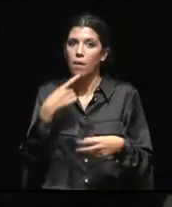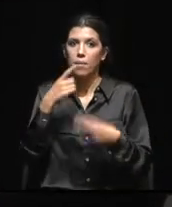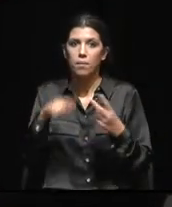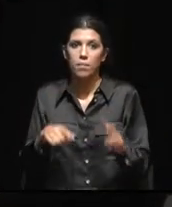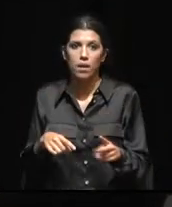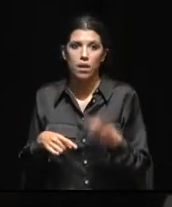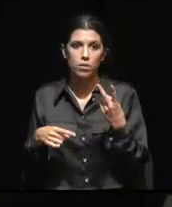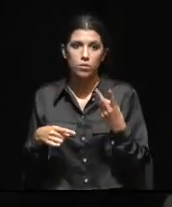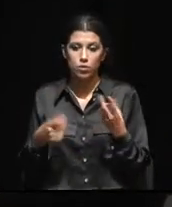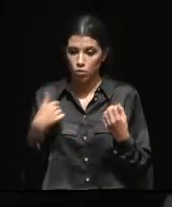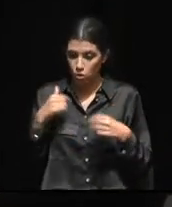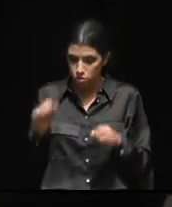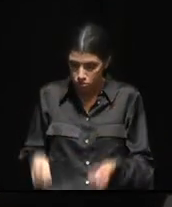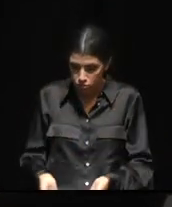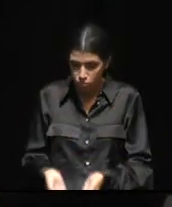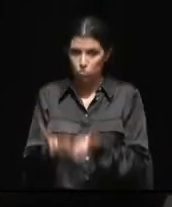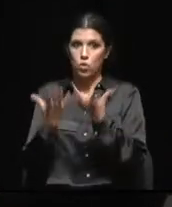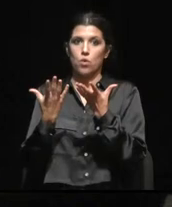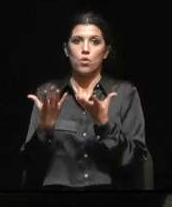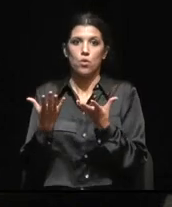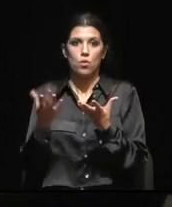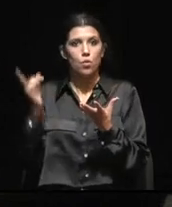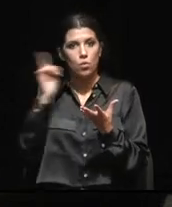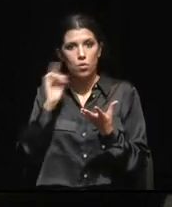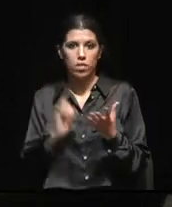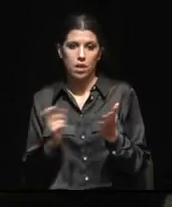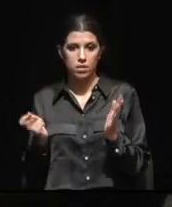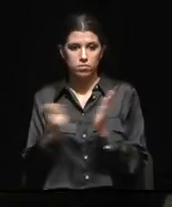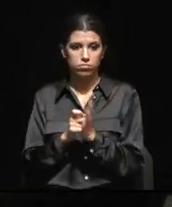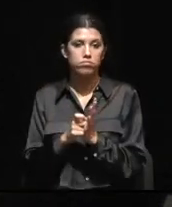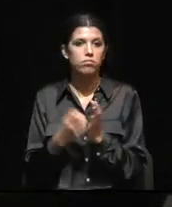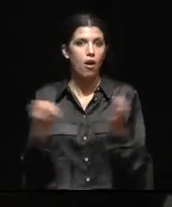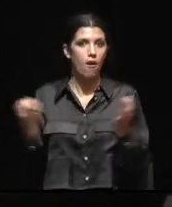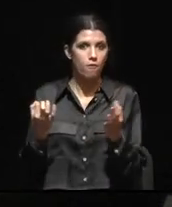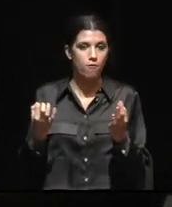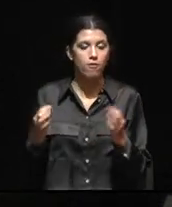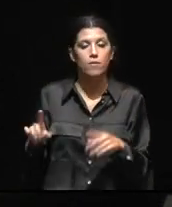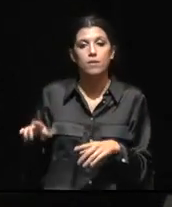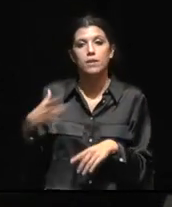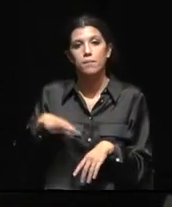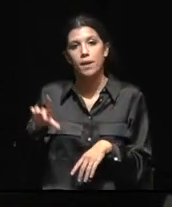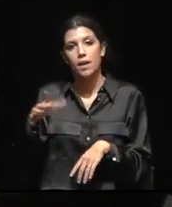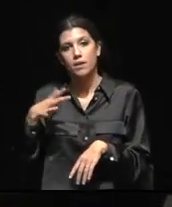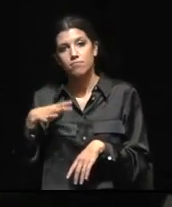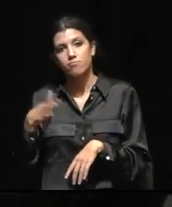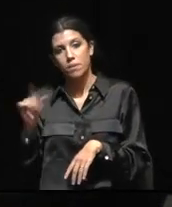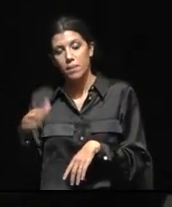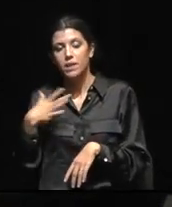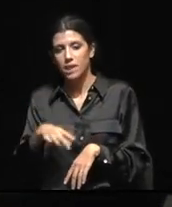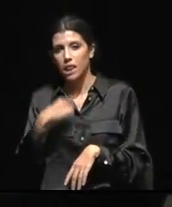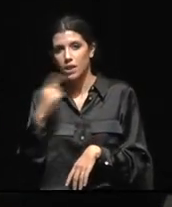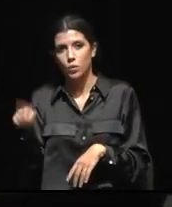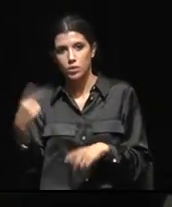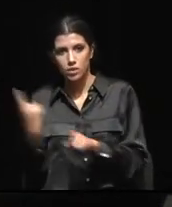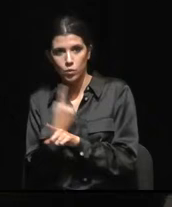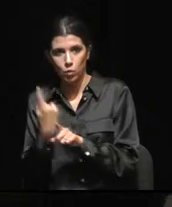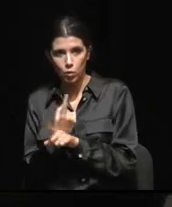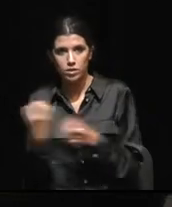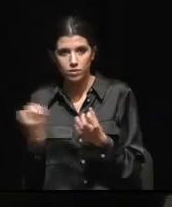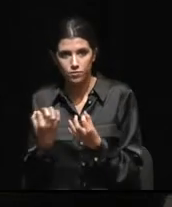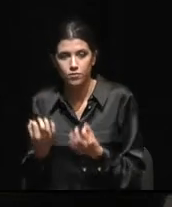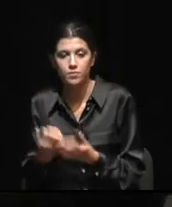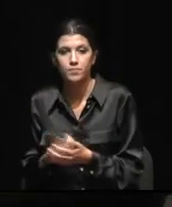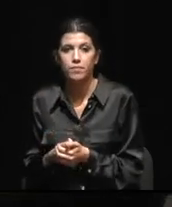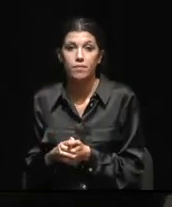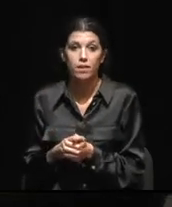vezes só hoje é que estamos finalmente este ponto da agenda não se conseguiu respeitar e outro ponto que eu queria aqui começar por notar